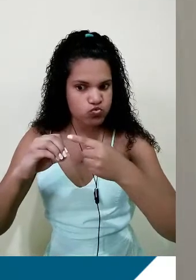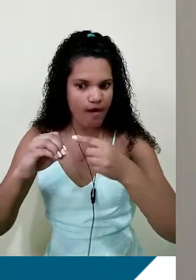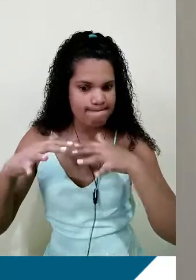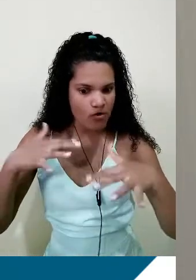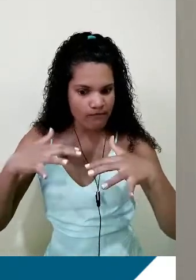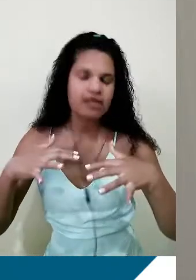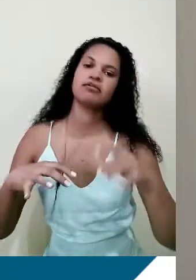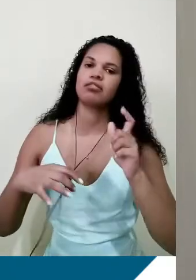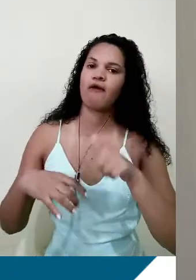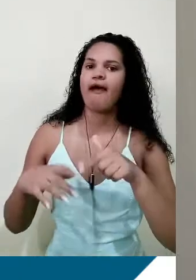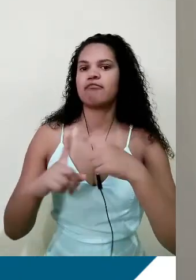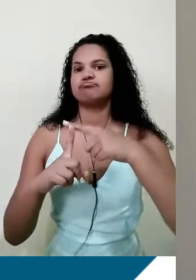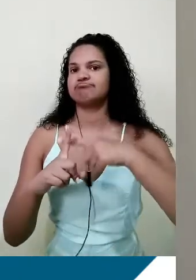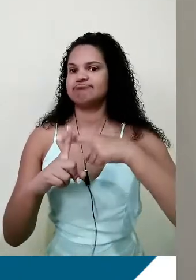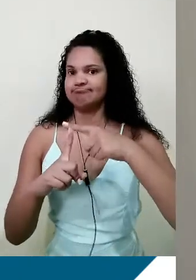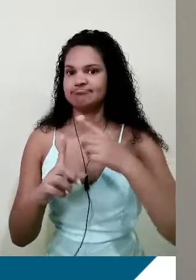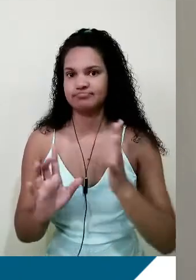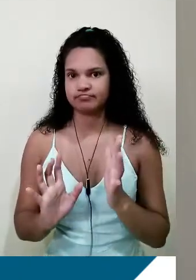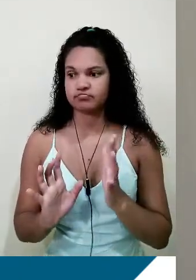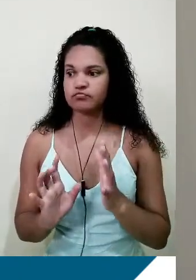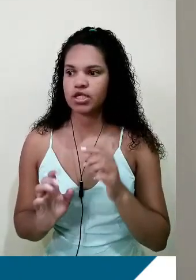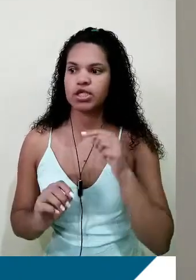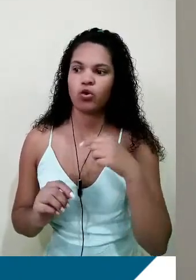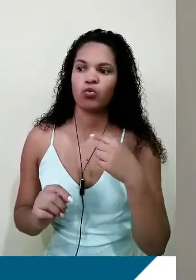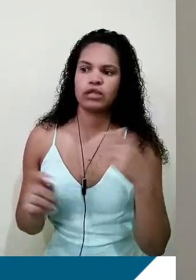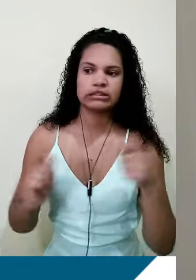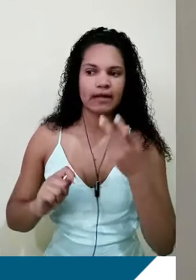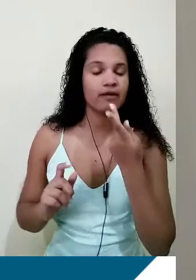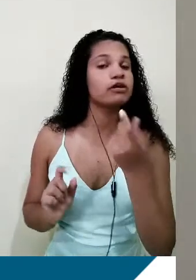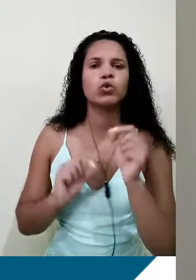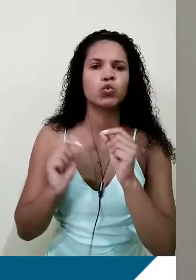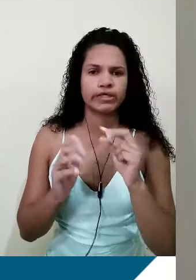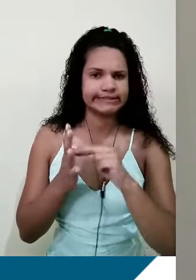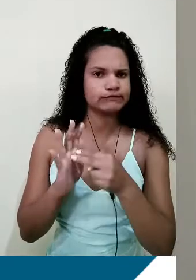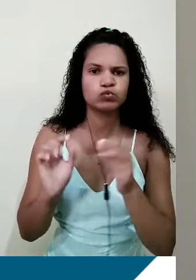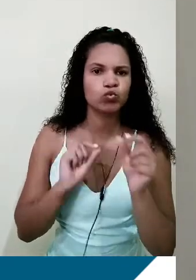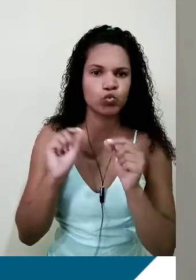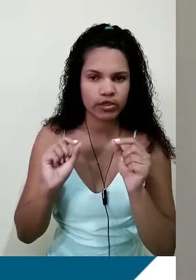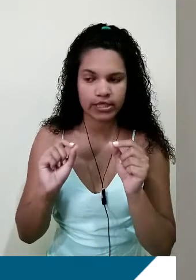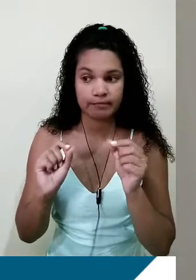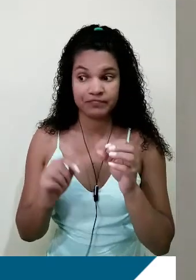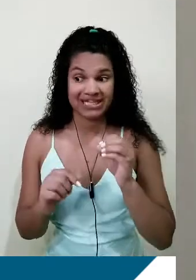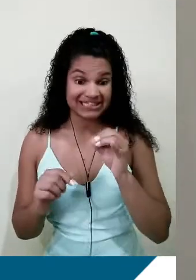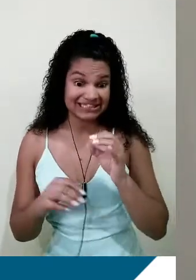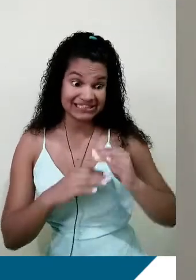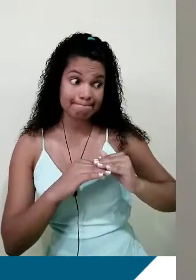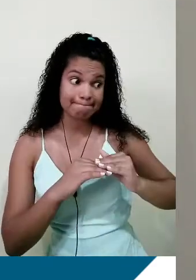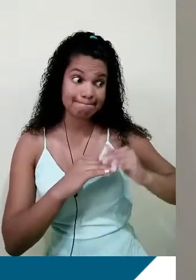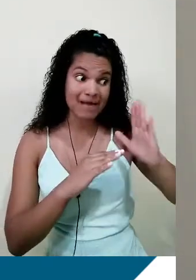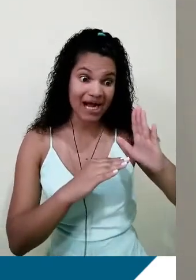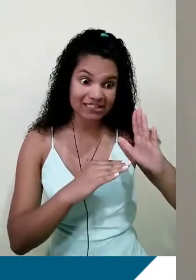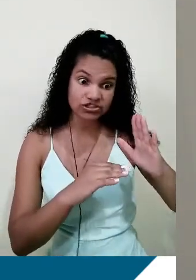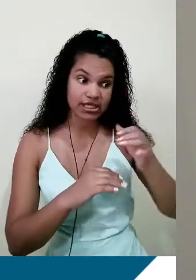moléculas. Então, a gente pode dizer que quanto maior a energia